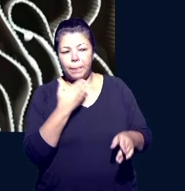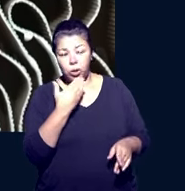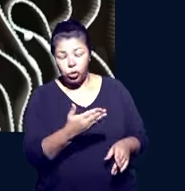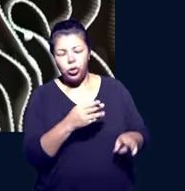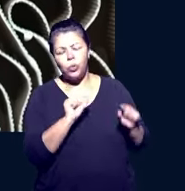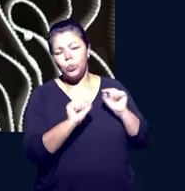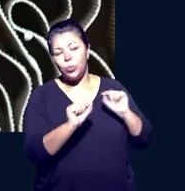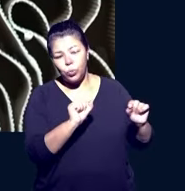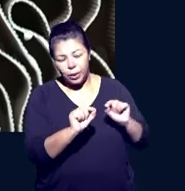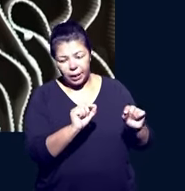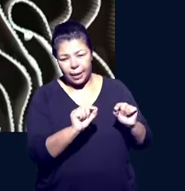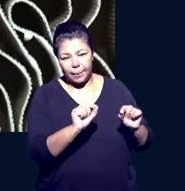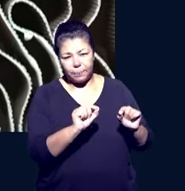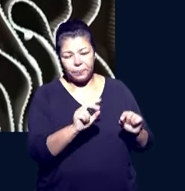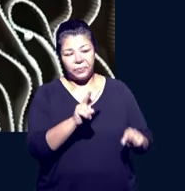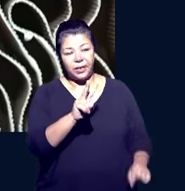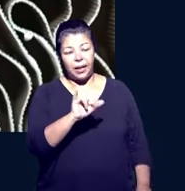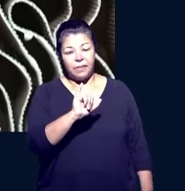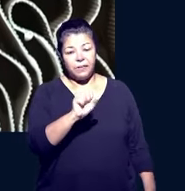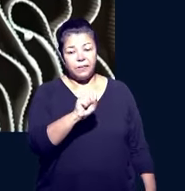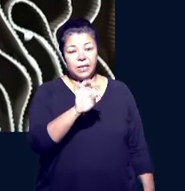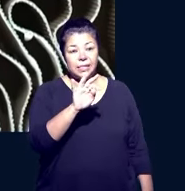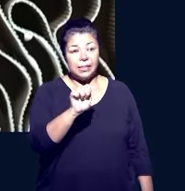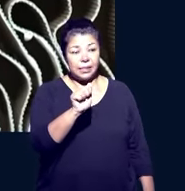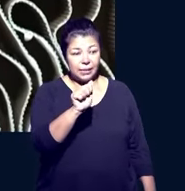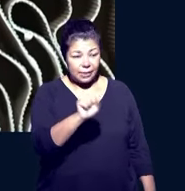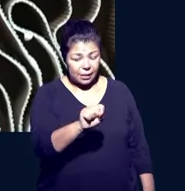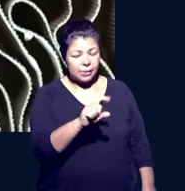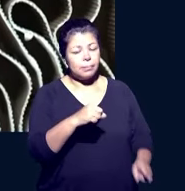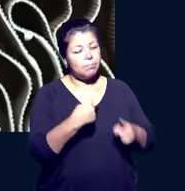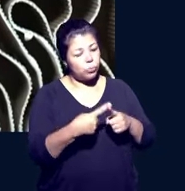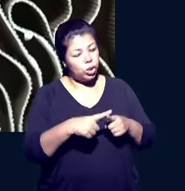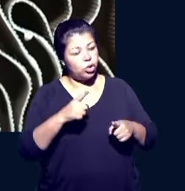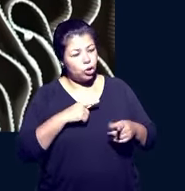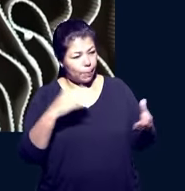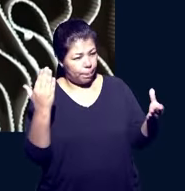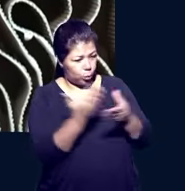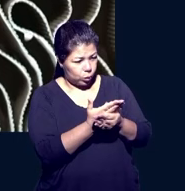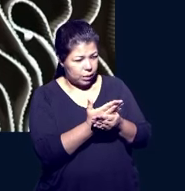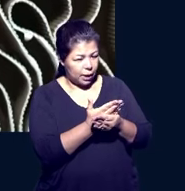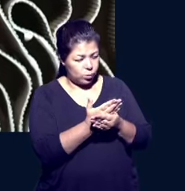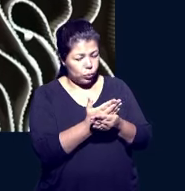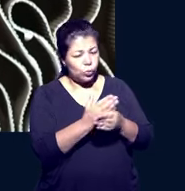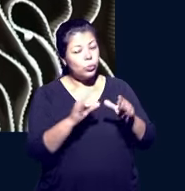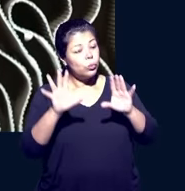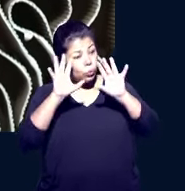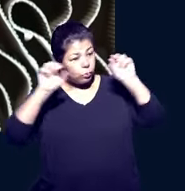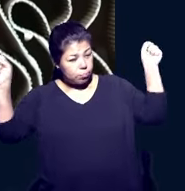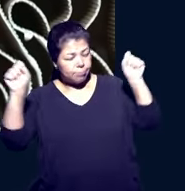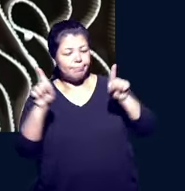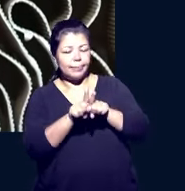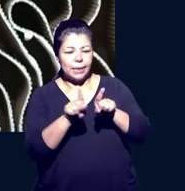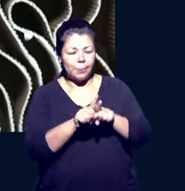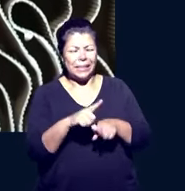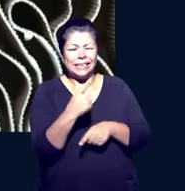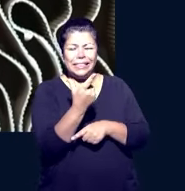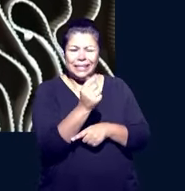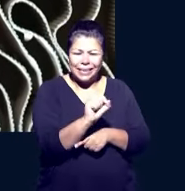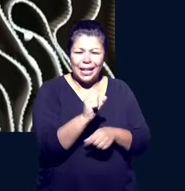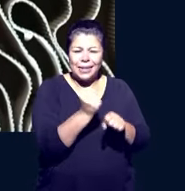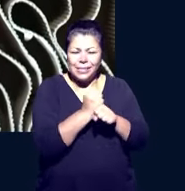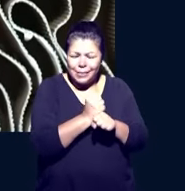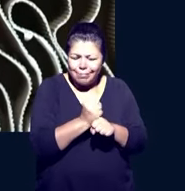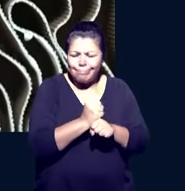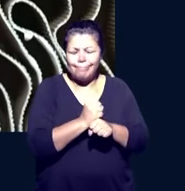vistas já que existiam processos no Supremo Tribunal Federal que ficaram décadas pendurados em